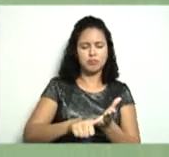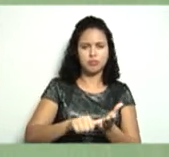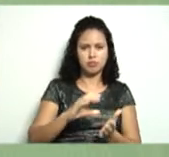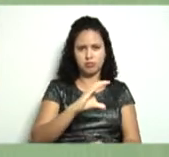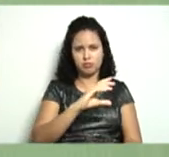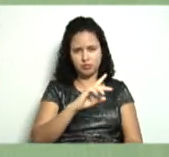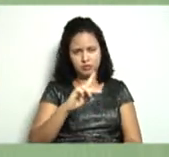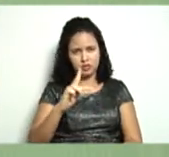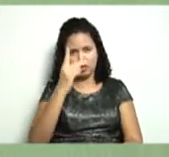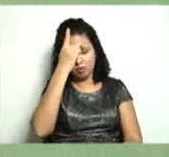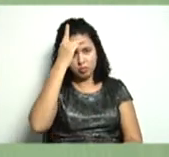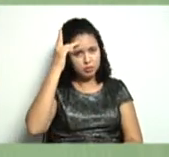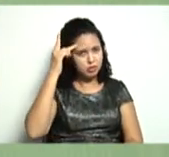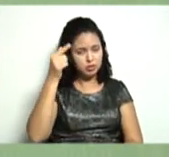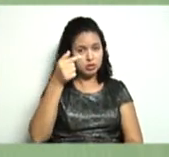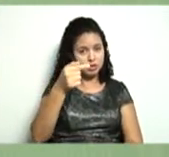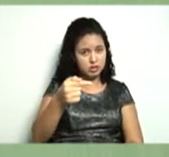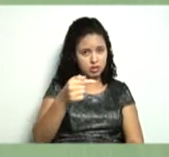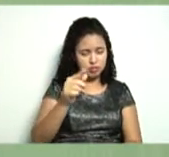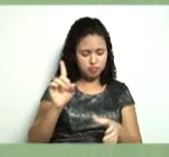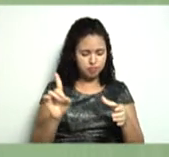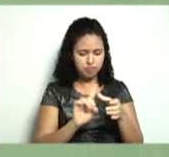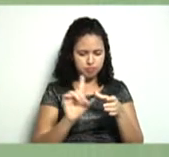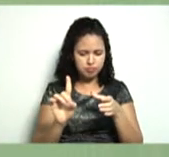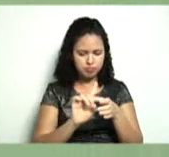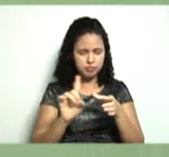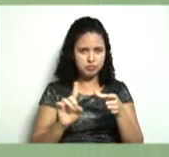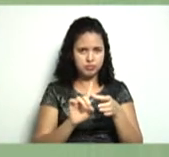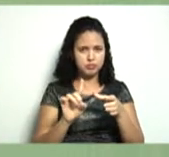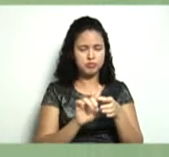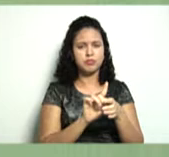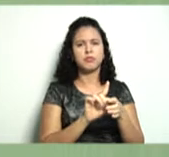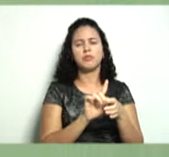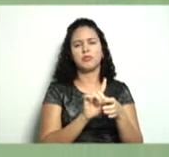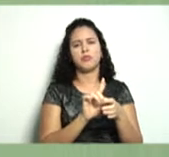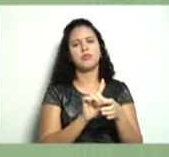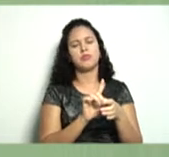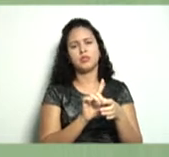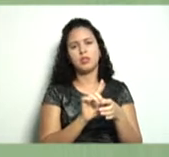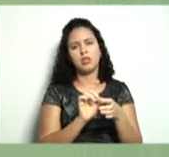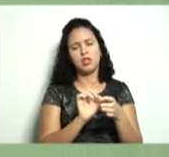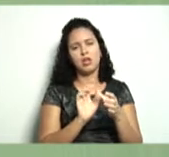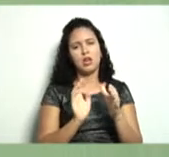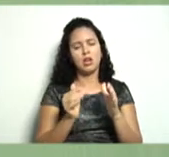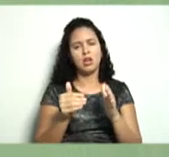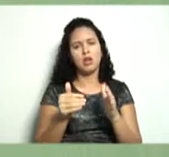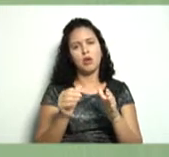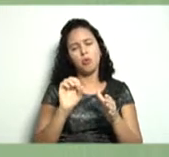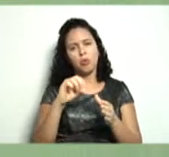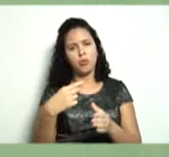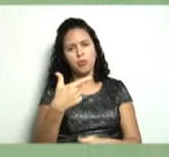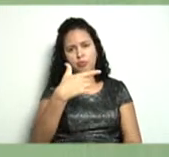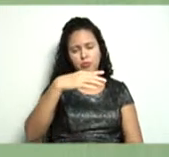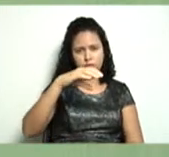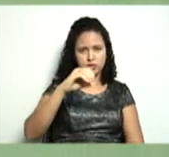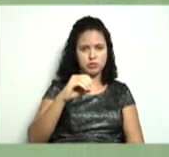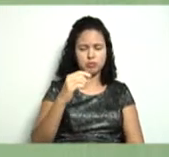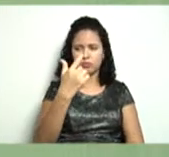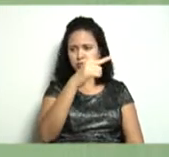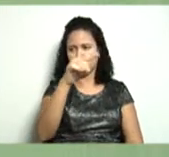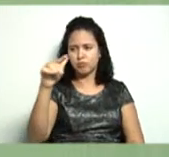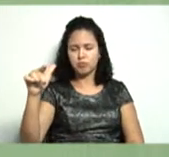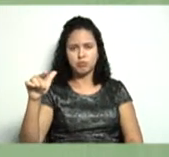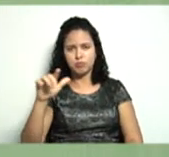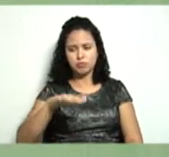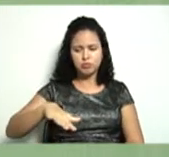número de 7 para as cooperativas de trabalho e o número mínimo de 20 para os demais ramos das sociedades